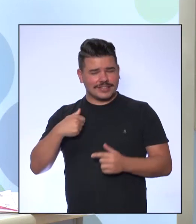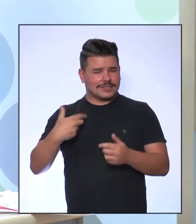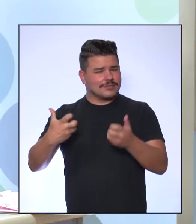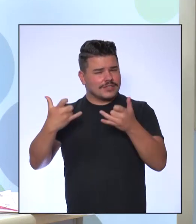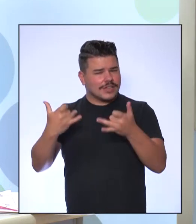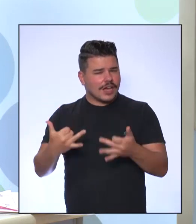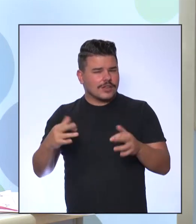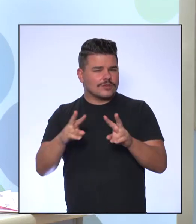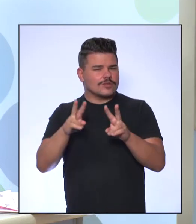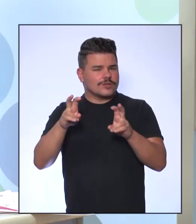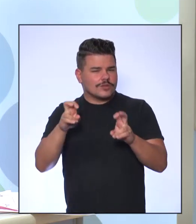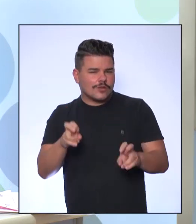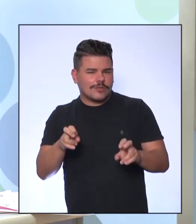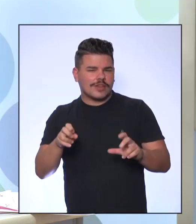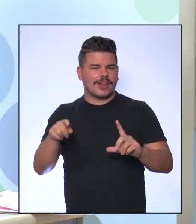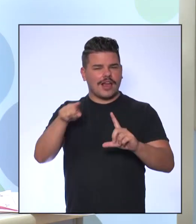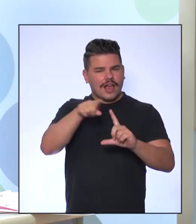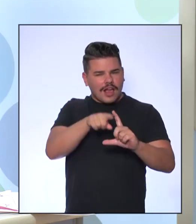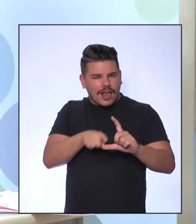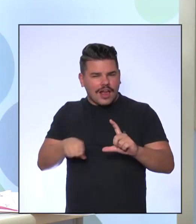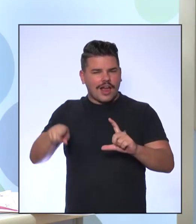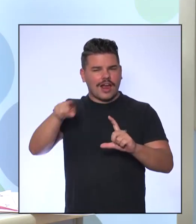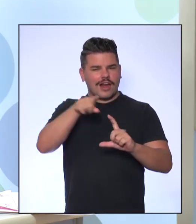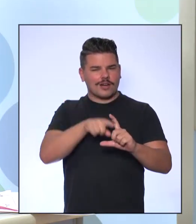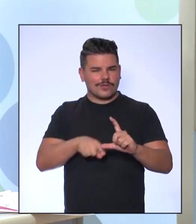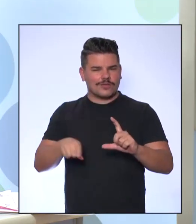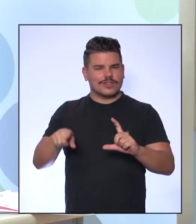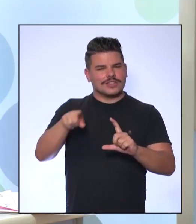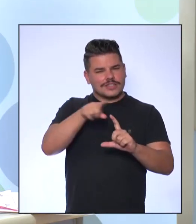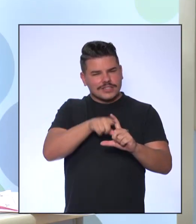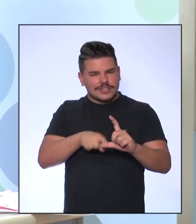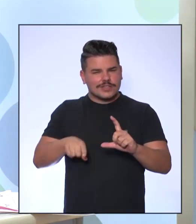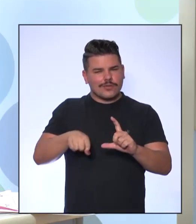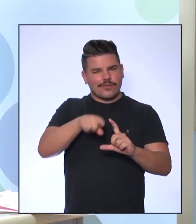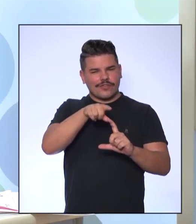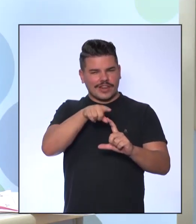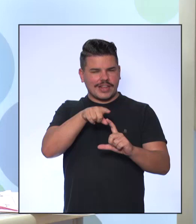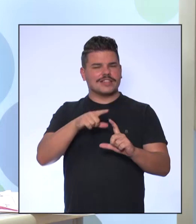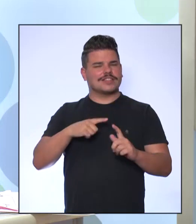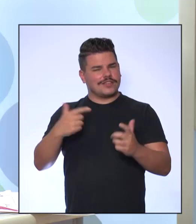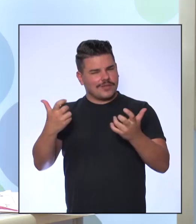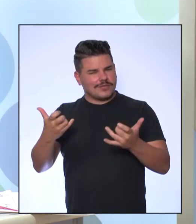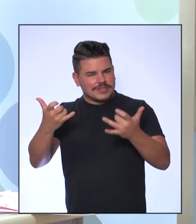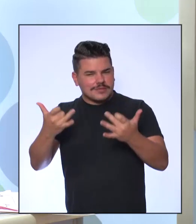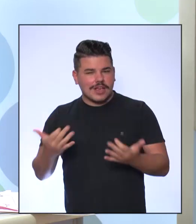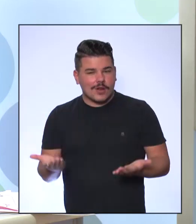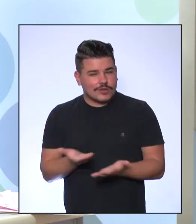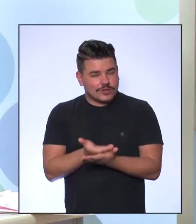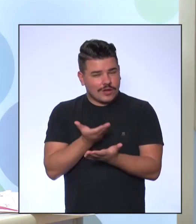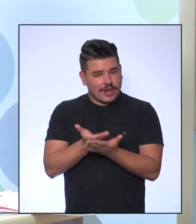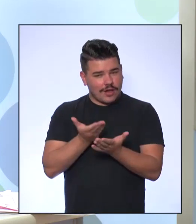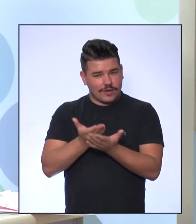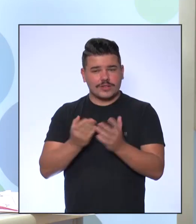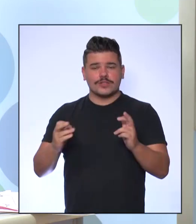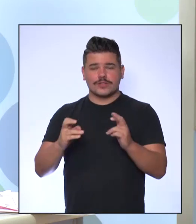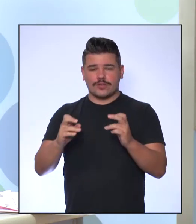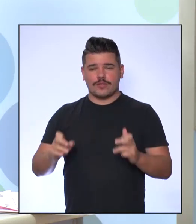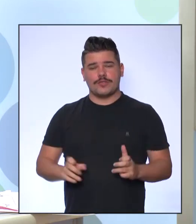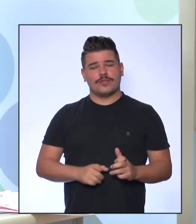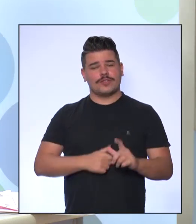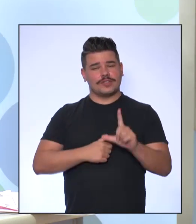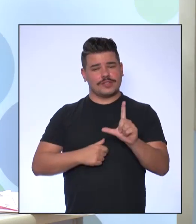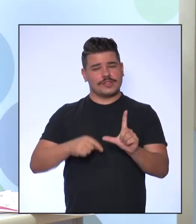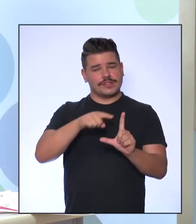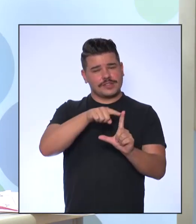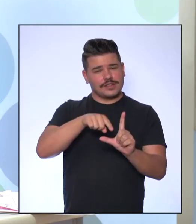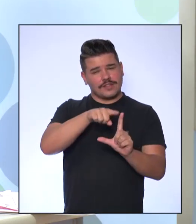arco, circunferência, né, e assim por diante. Então, hoje vamos retomar essa parte do triângulo retângulo